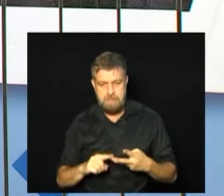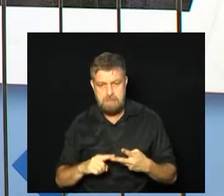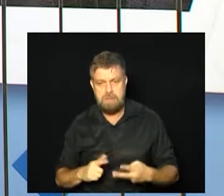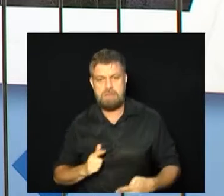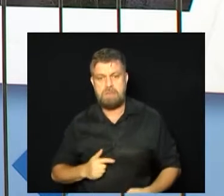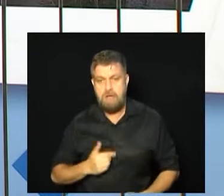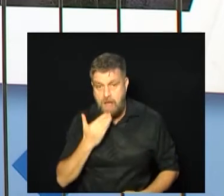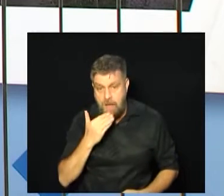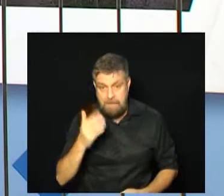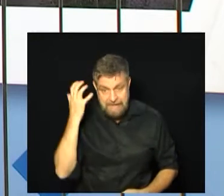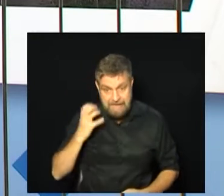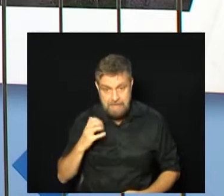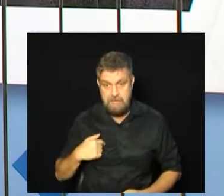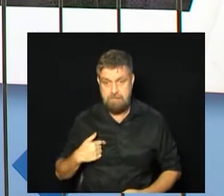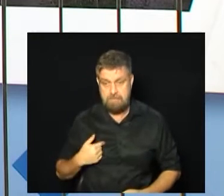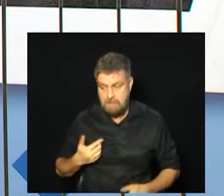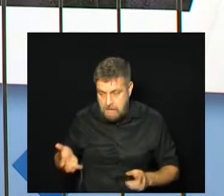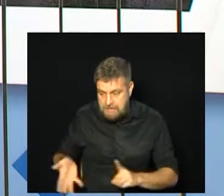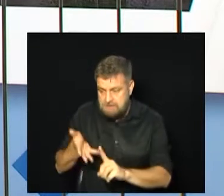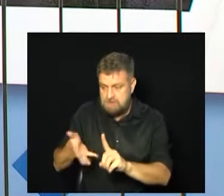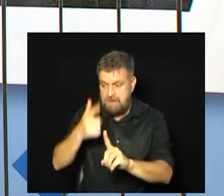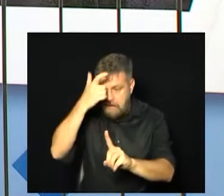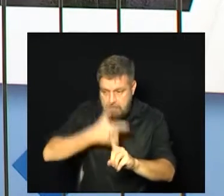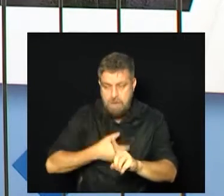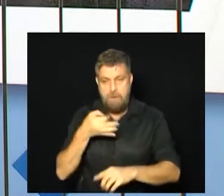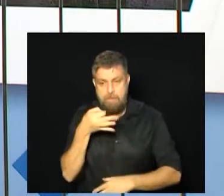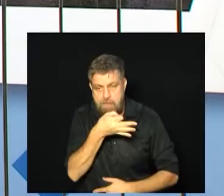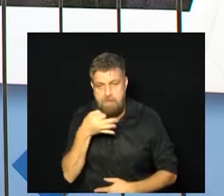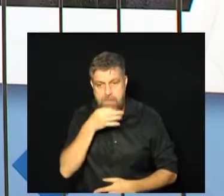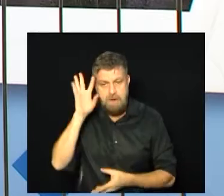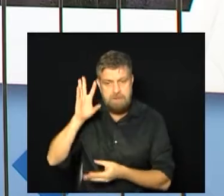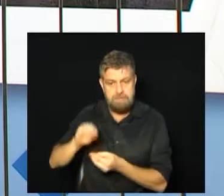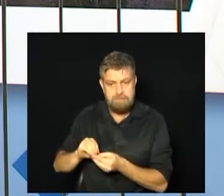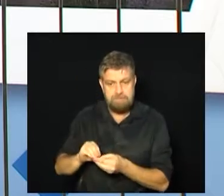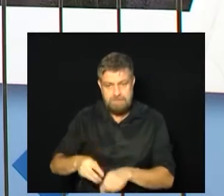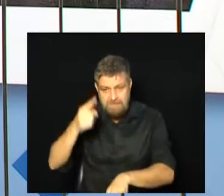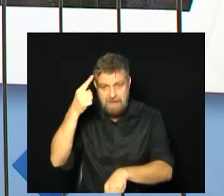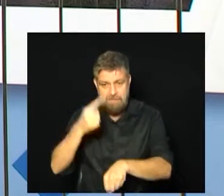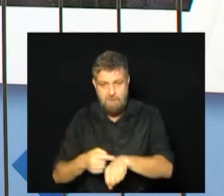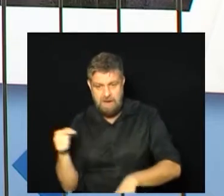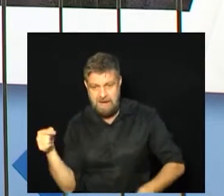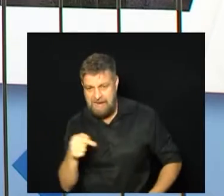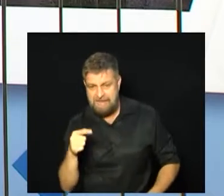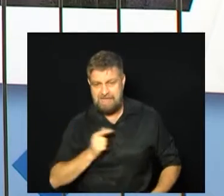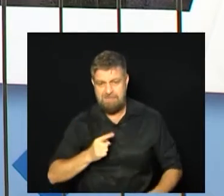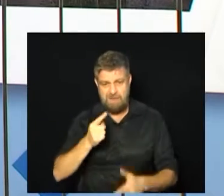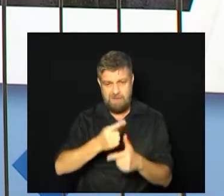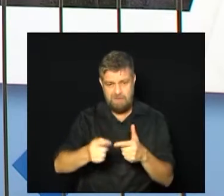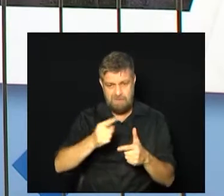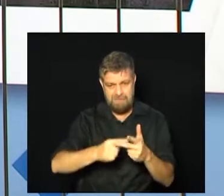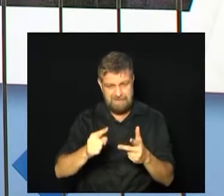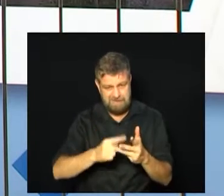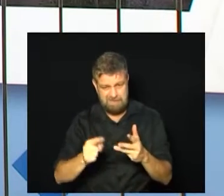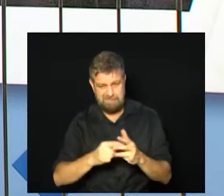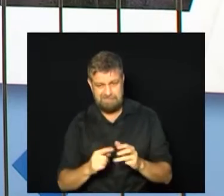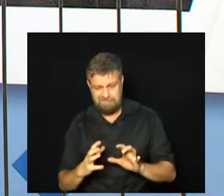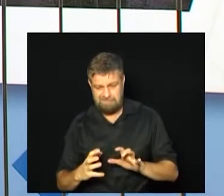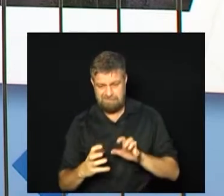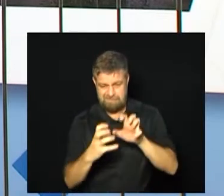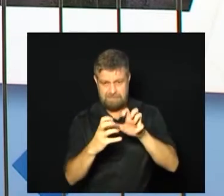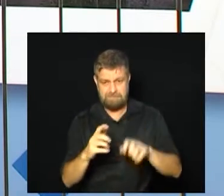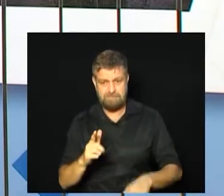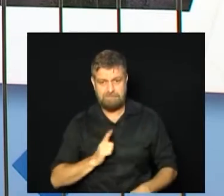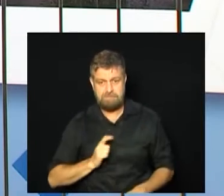para que eu concluísse a minha fala. Teve um momento mais acalorado naquela sessão, né, um combate